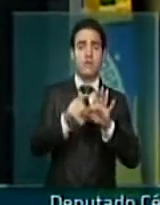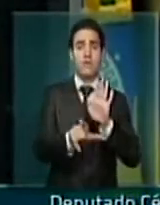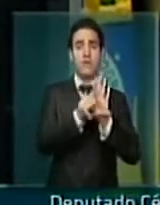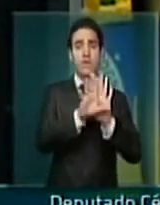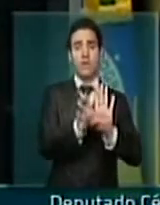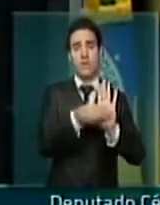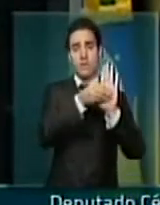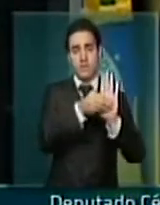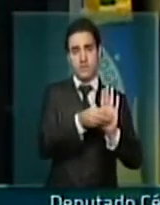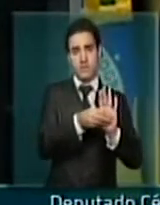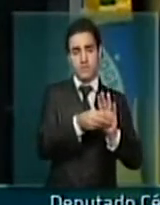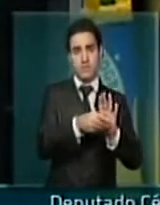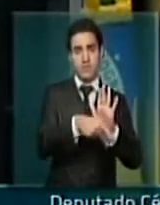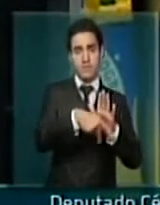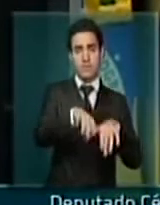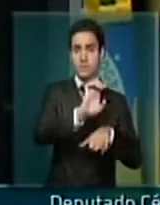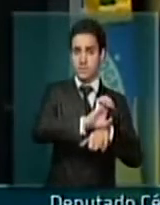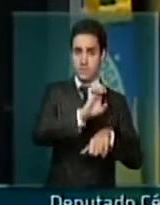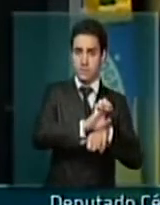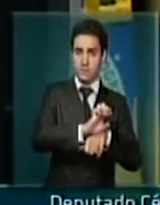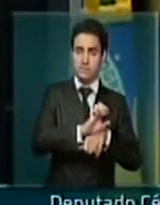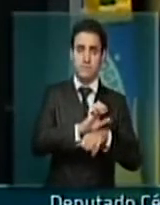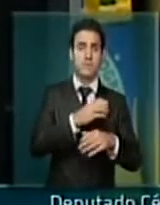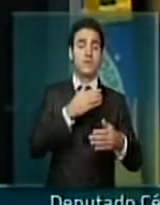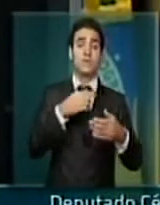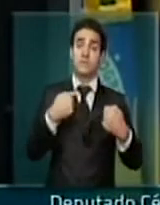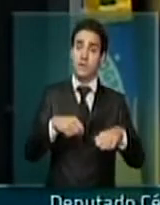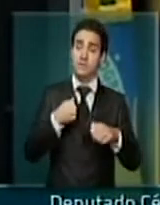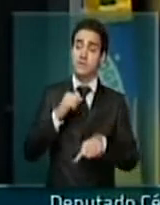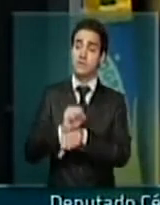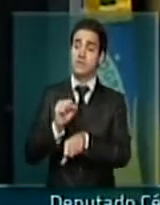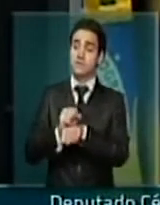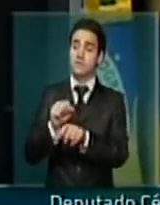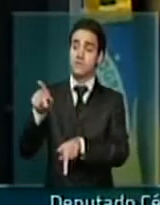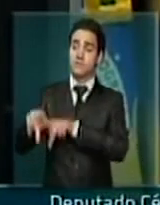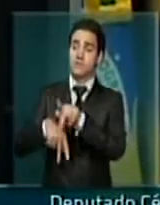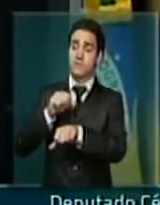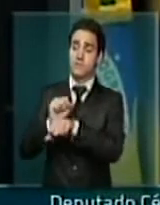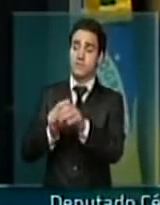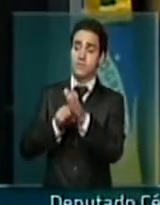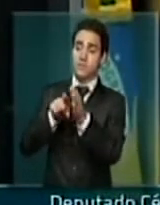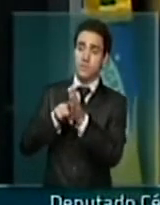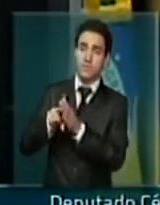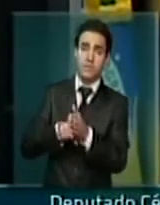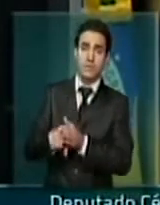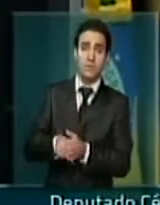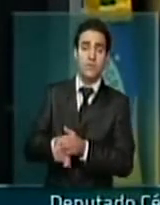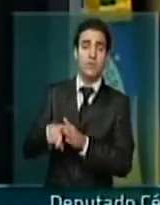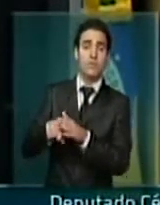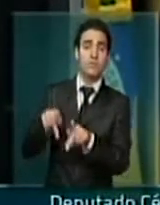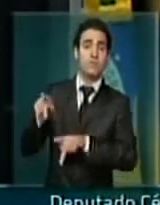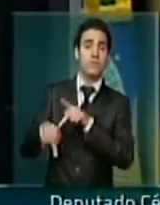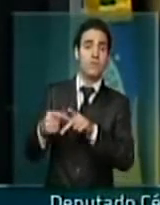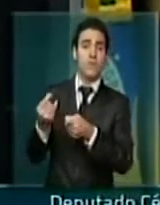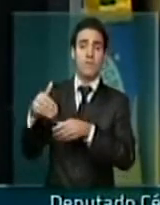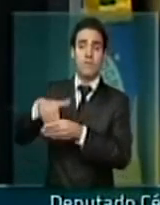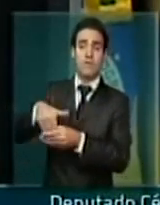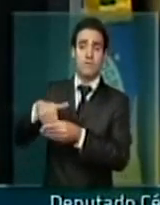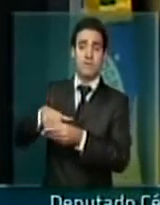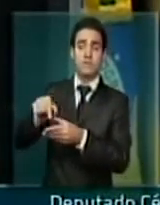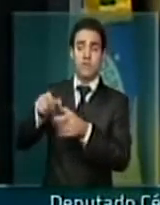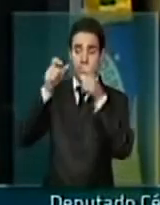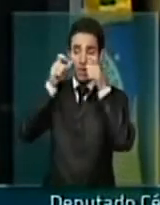complementar estadual e dependendo de consulta prévia mediante plebiscito às populações